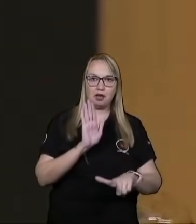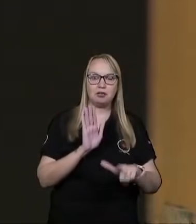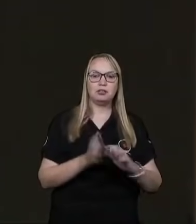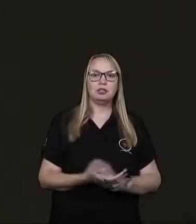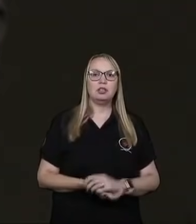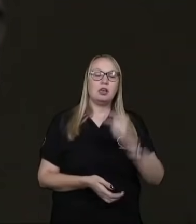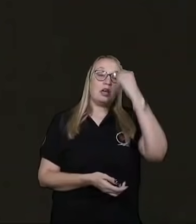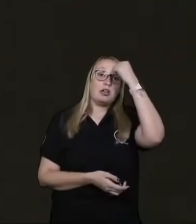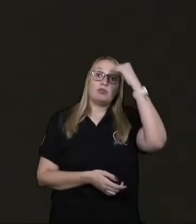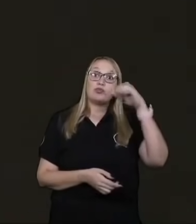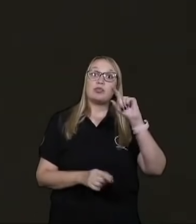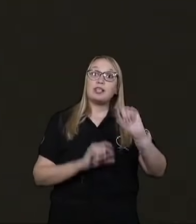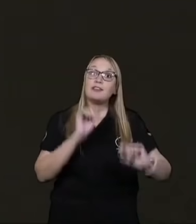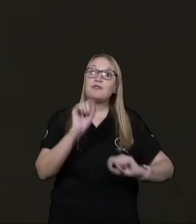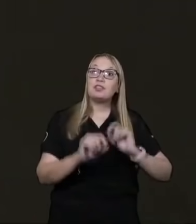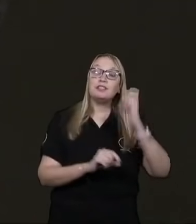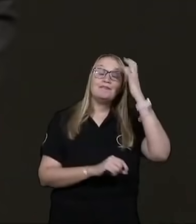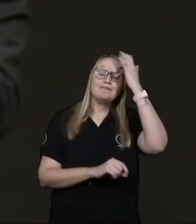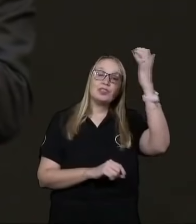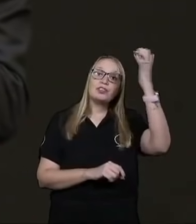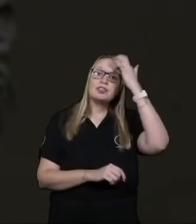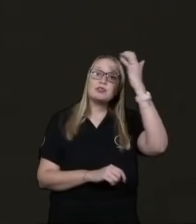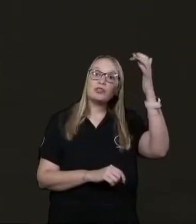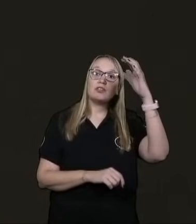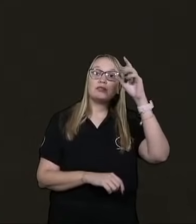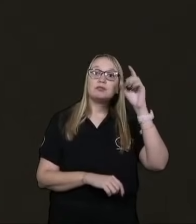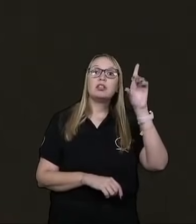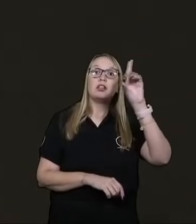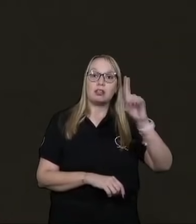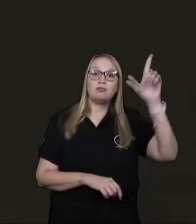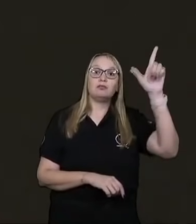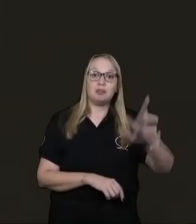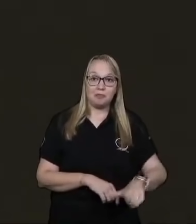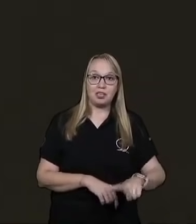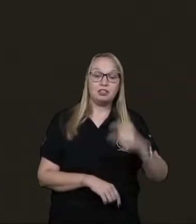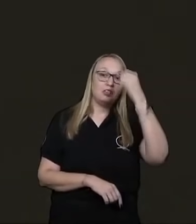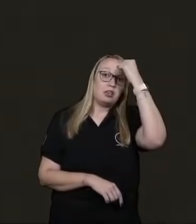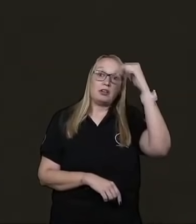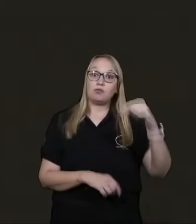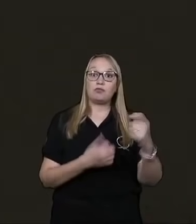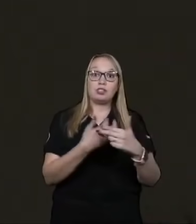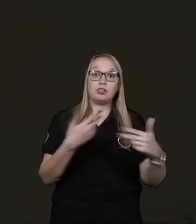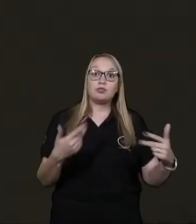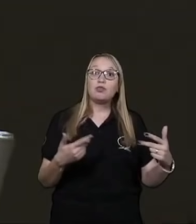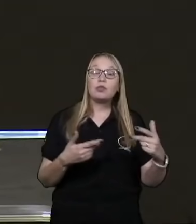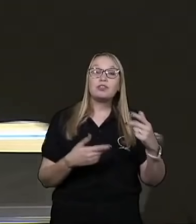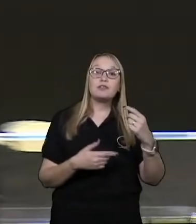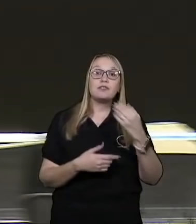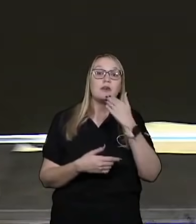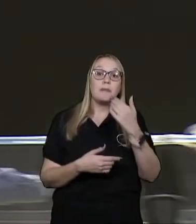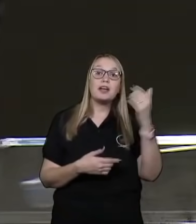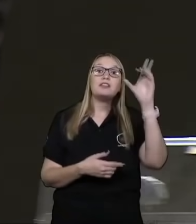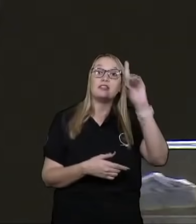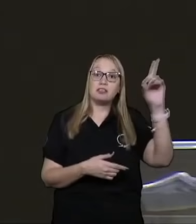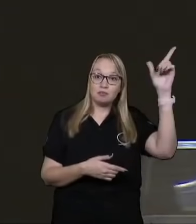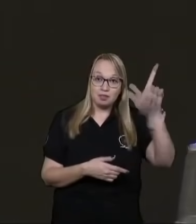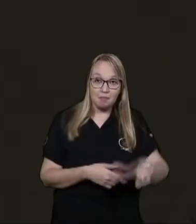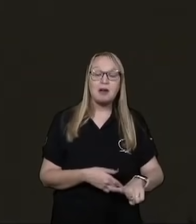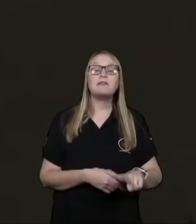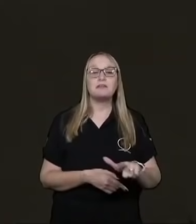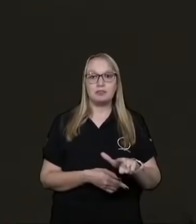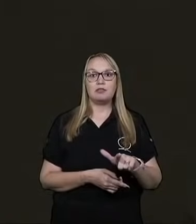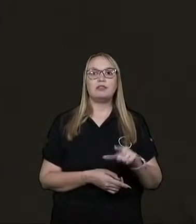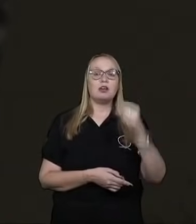e eu não sei o que que você sonha e eu não sei o que que você pede